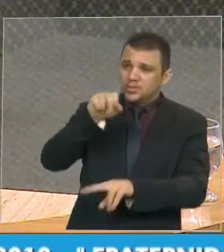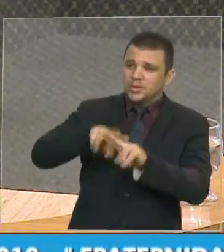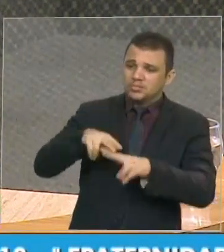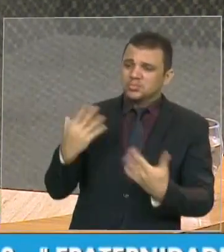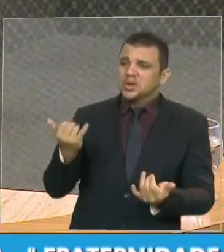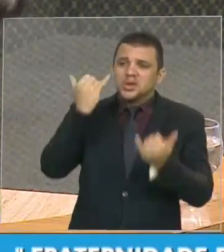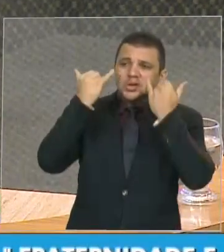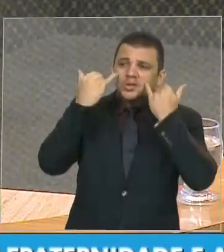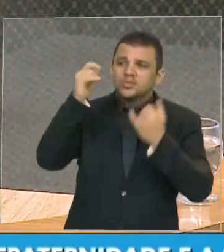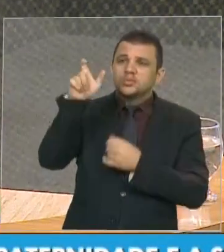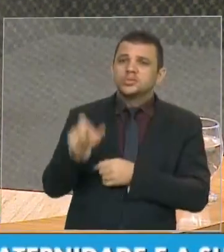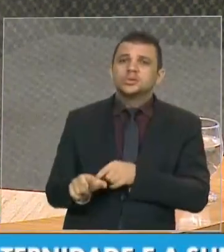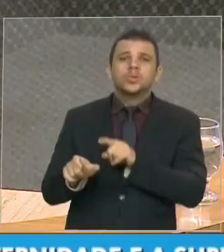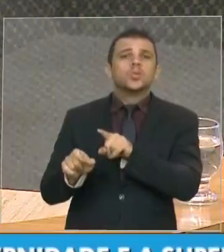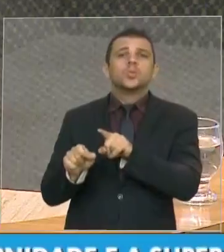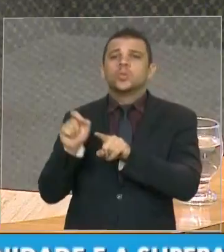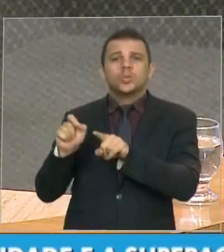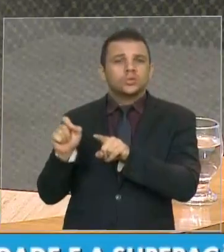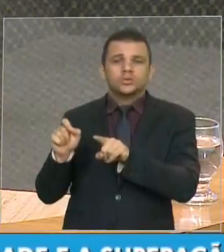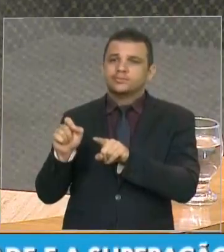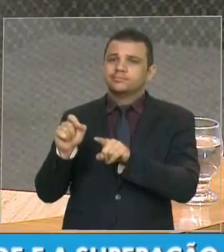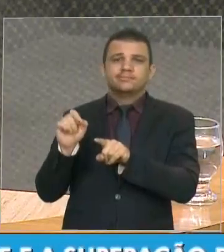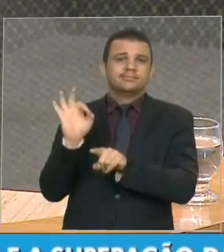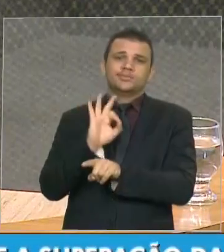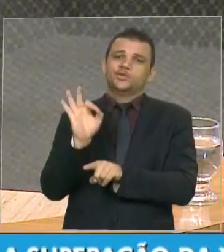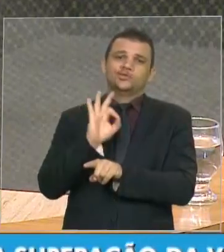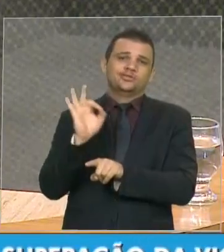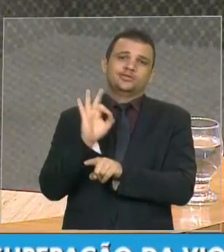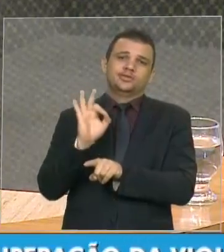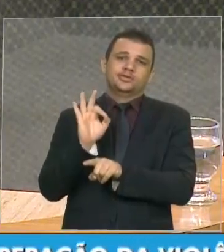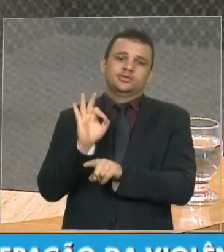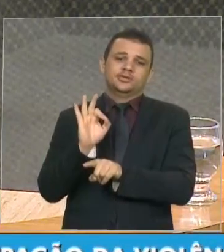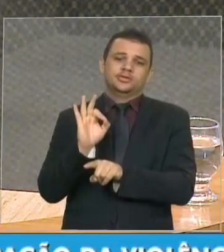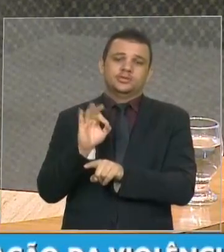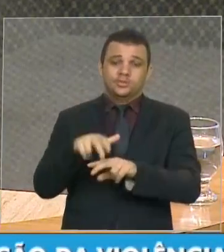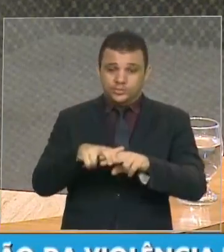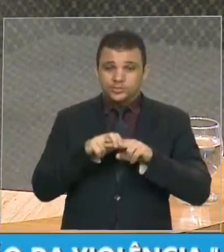aqui o raciocínio e querendo mostrar o que nós temos aí,